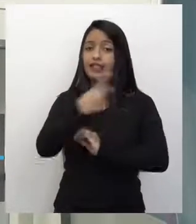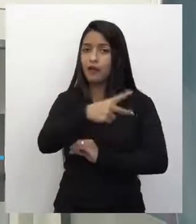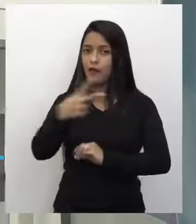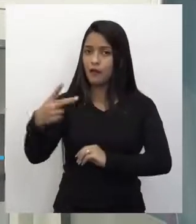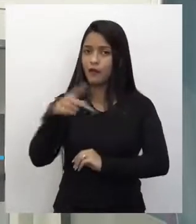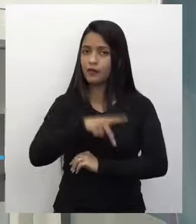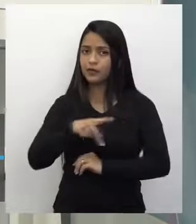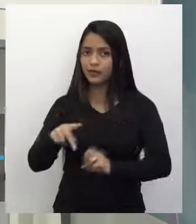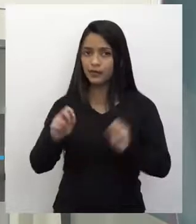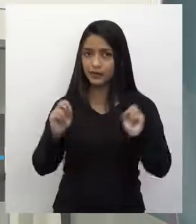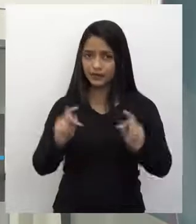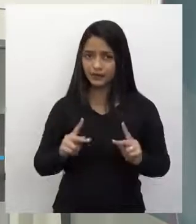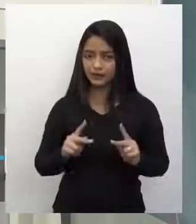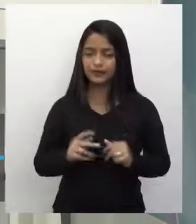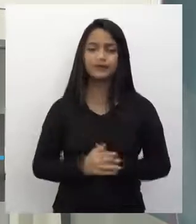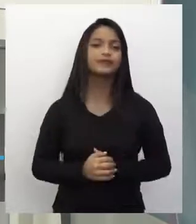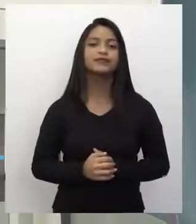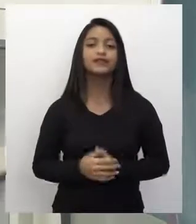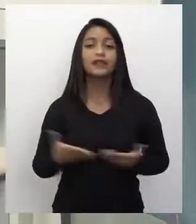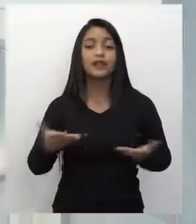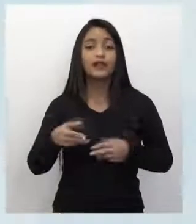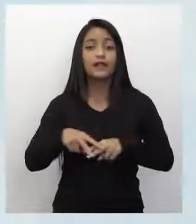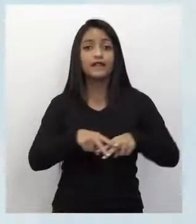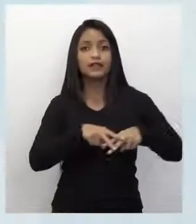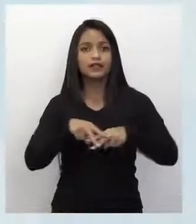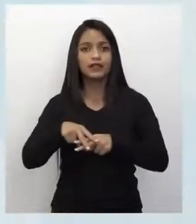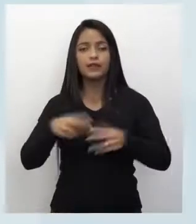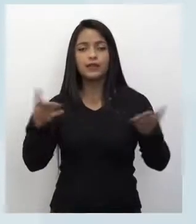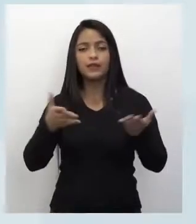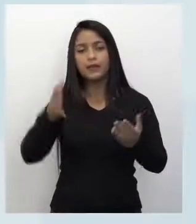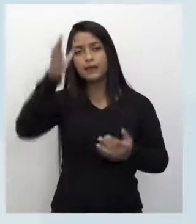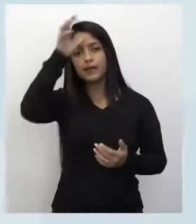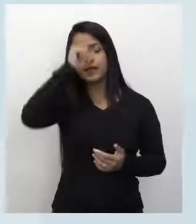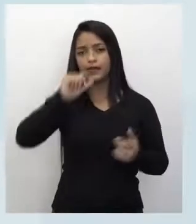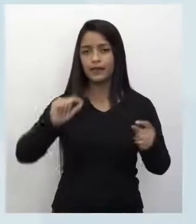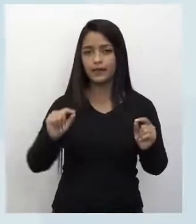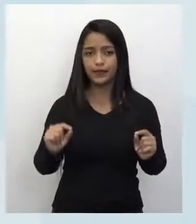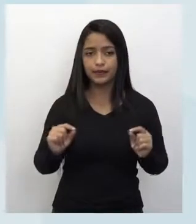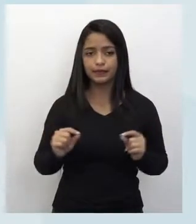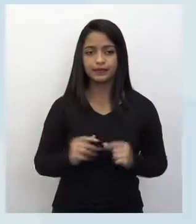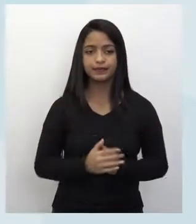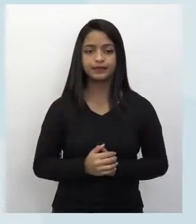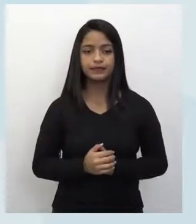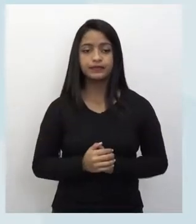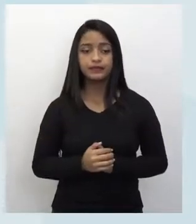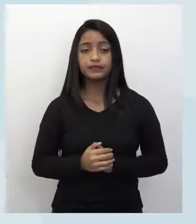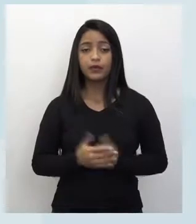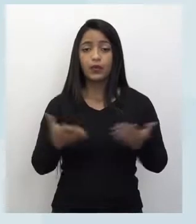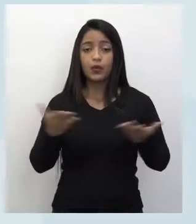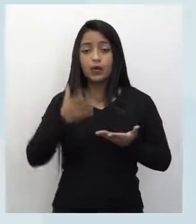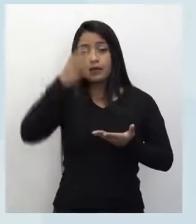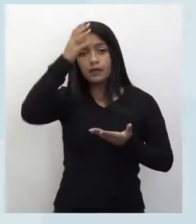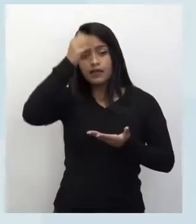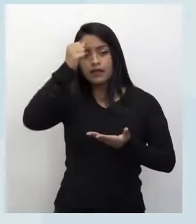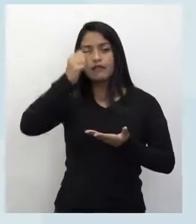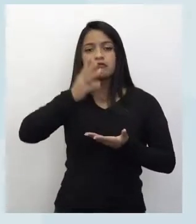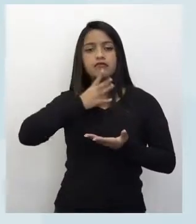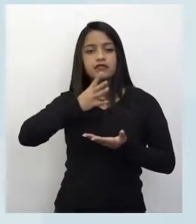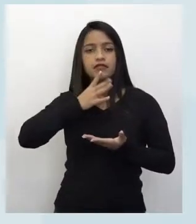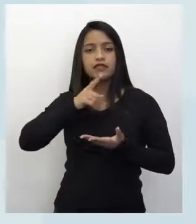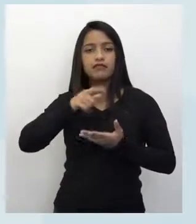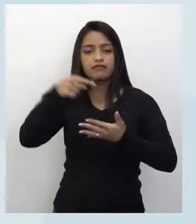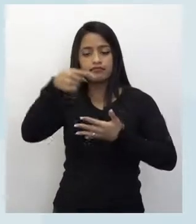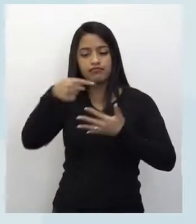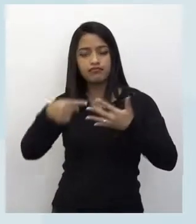certo, turma? Vamos lá retomar o que a gente aprendeu hoje? Então, nós conhecemos alguns elementos que compõem a linguagem